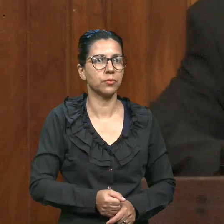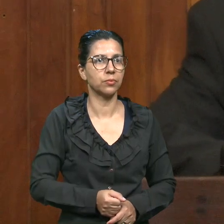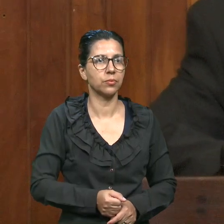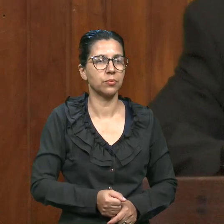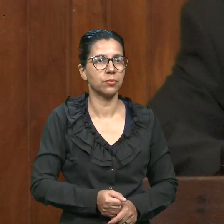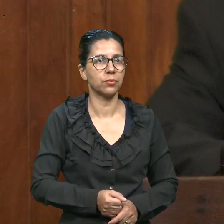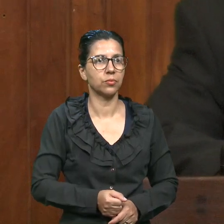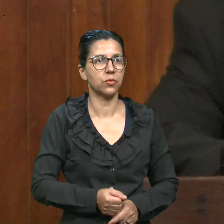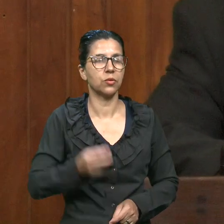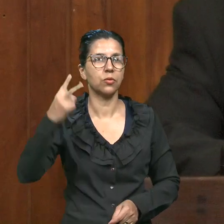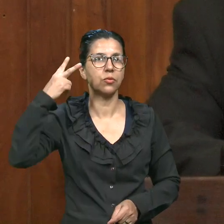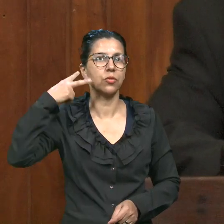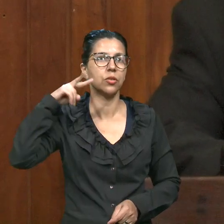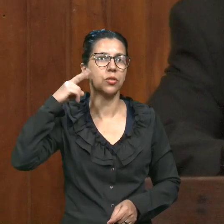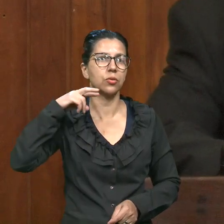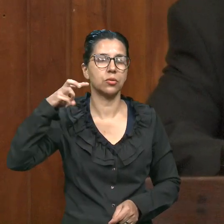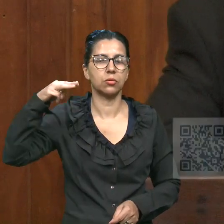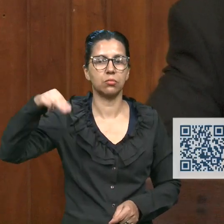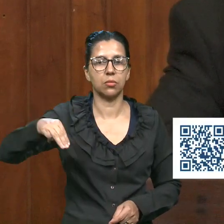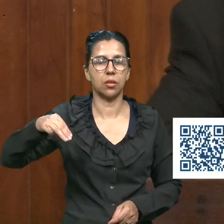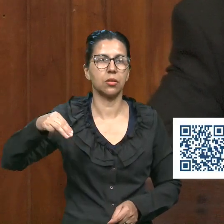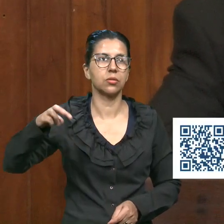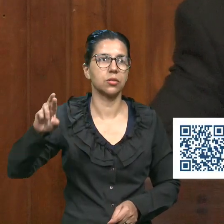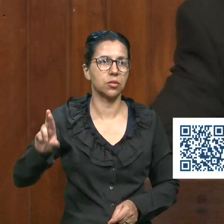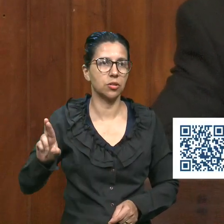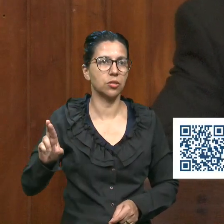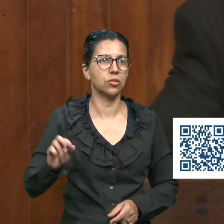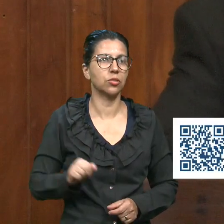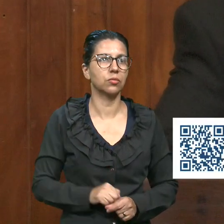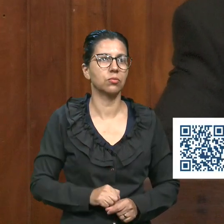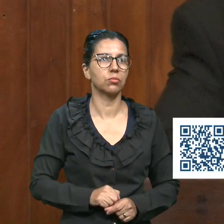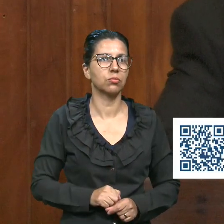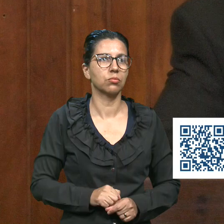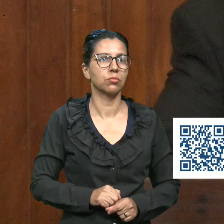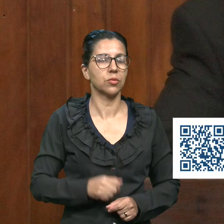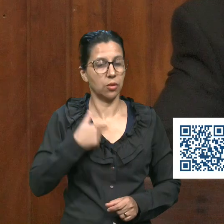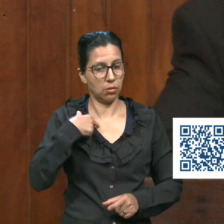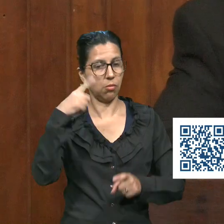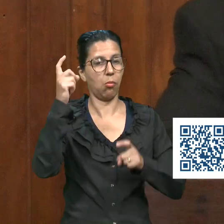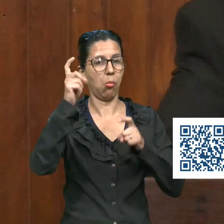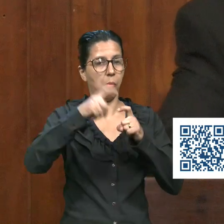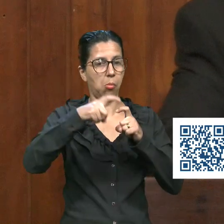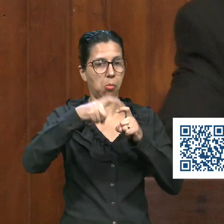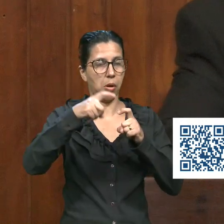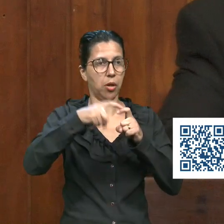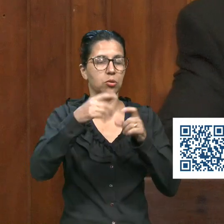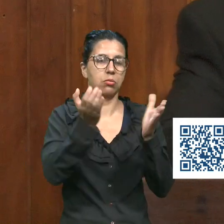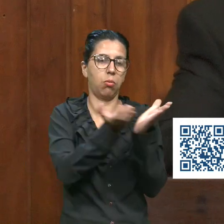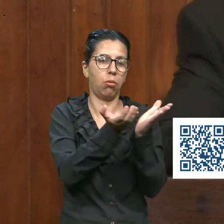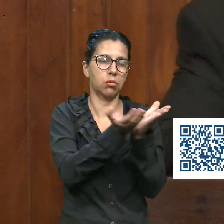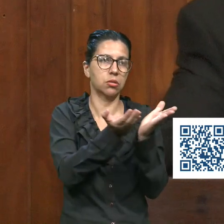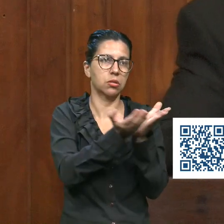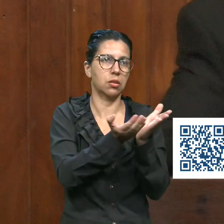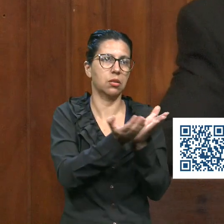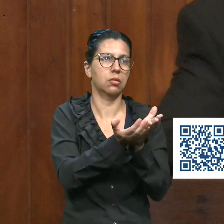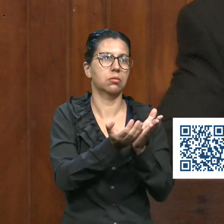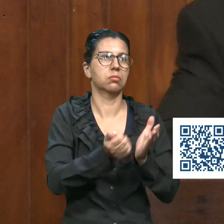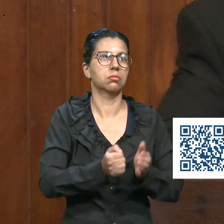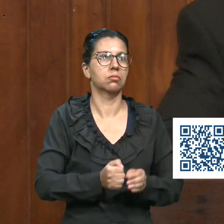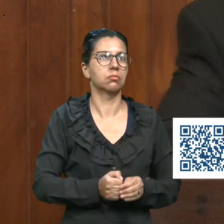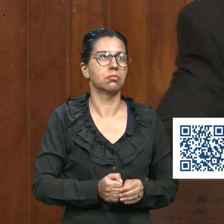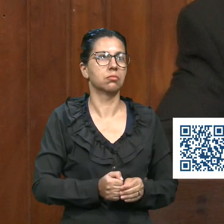caro colega vereador Marcos Rezende, venho aqui como médico cristão